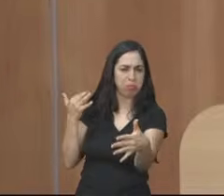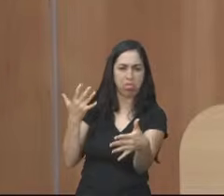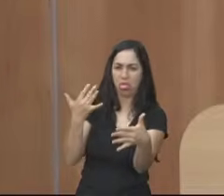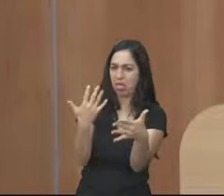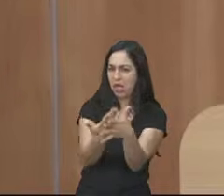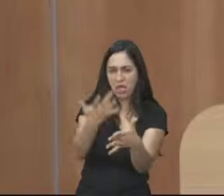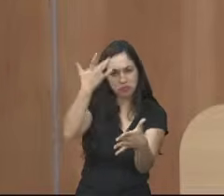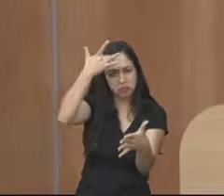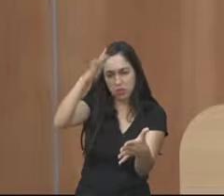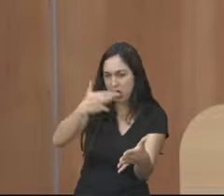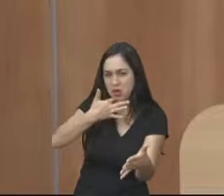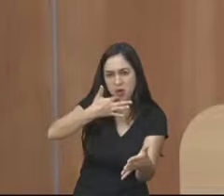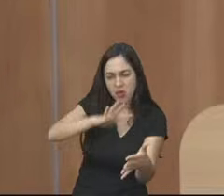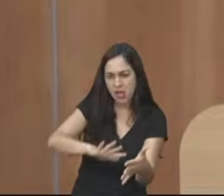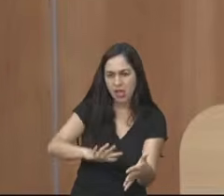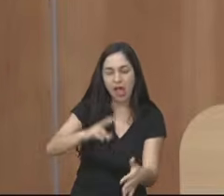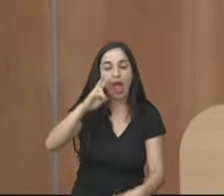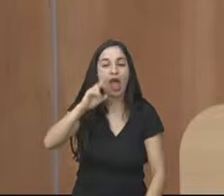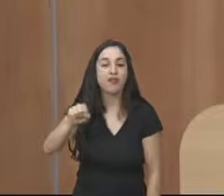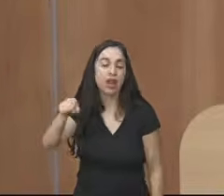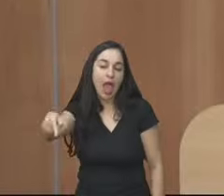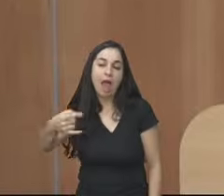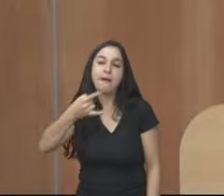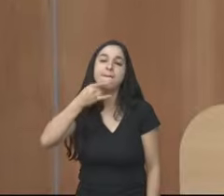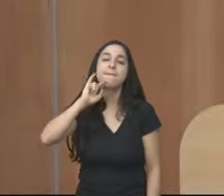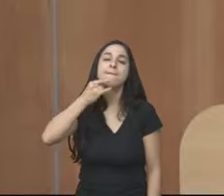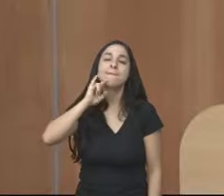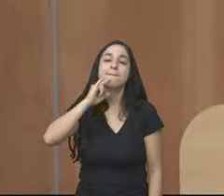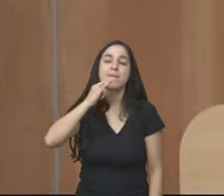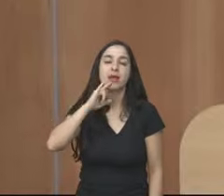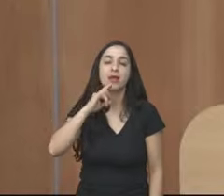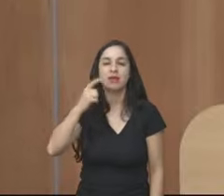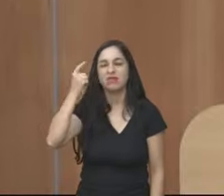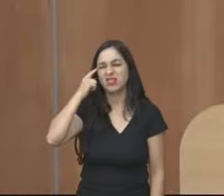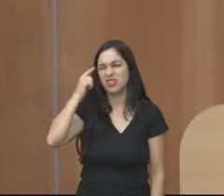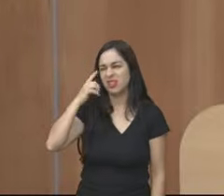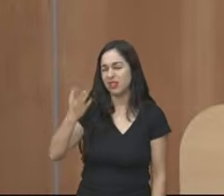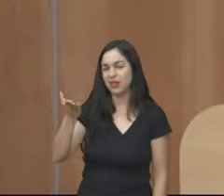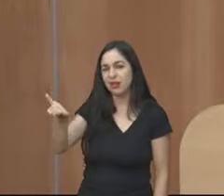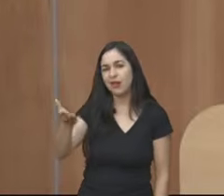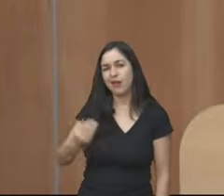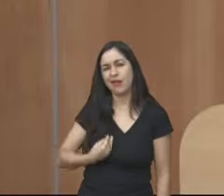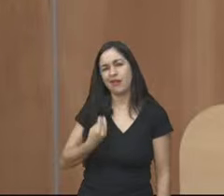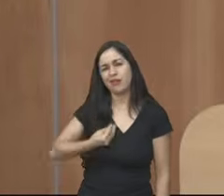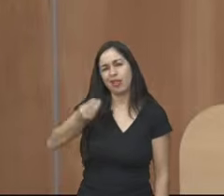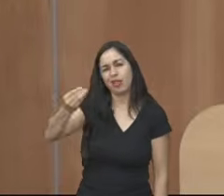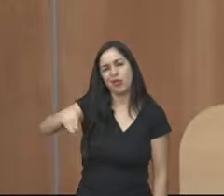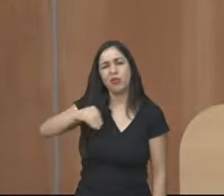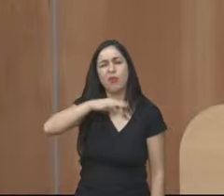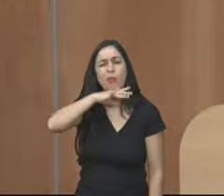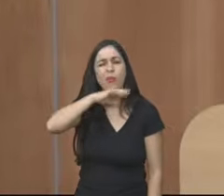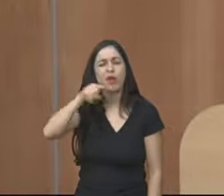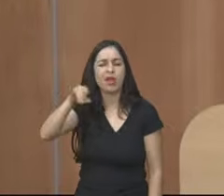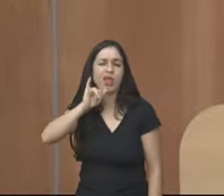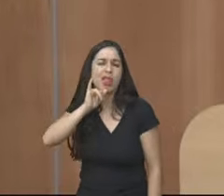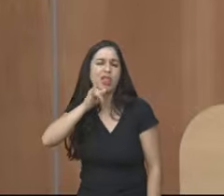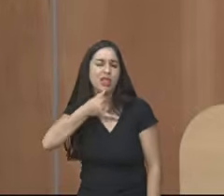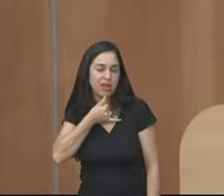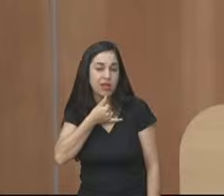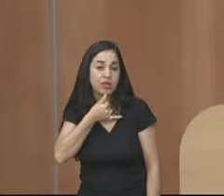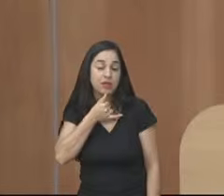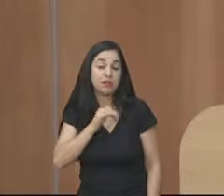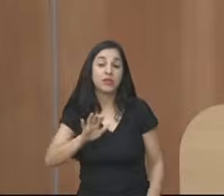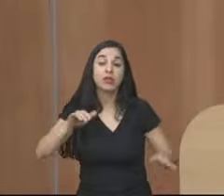está no alcoolismo, muitas vezes que ele acha que o mundo não existe mais. E aí aparece